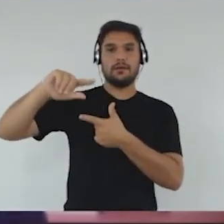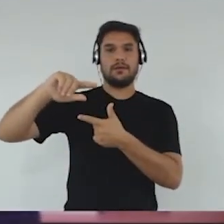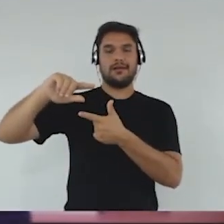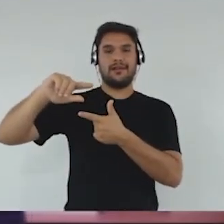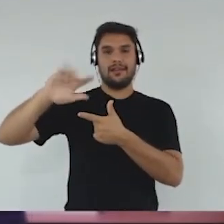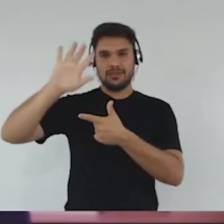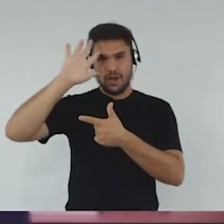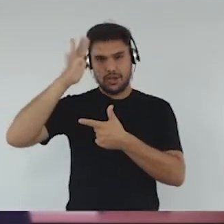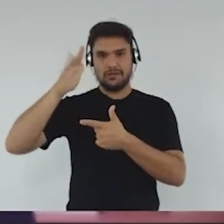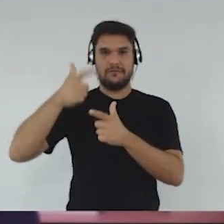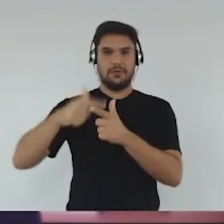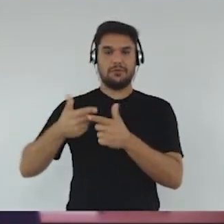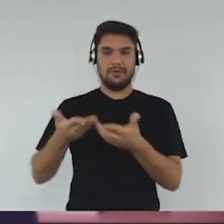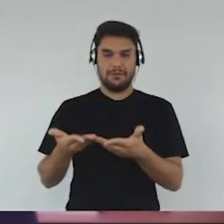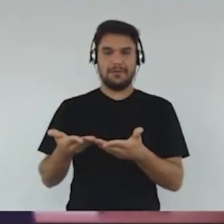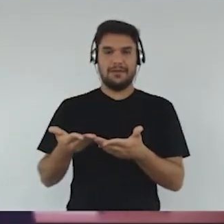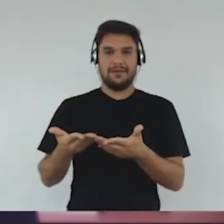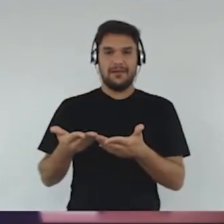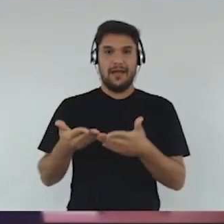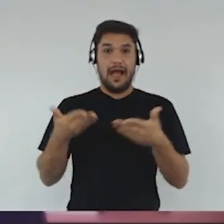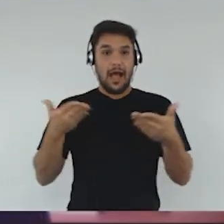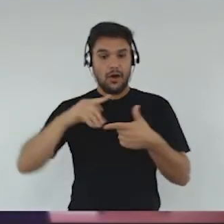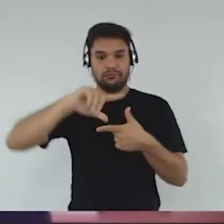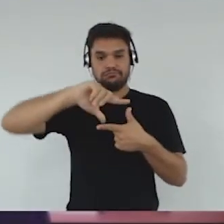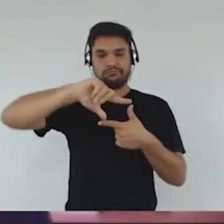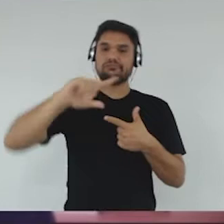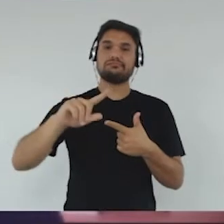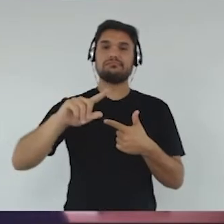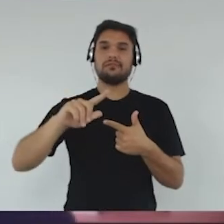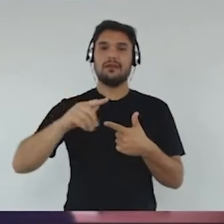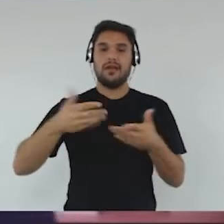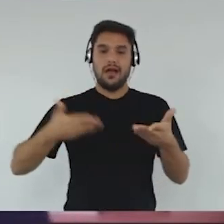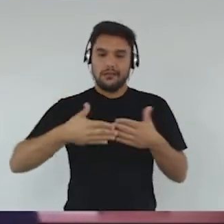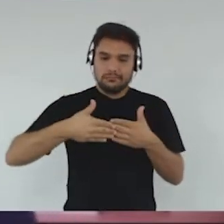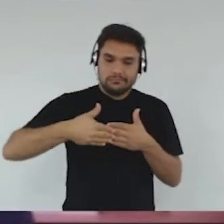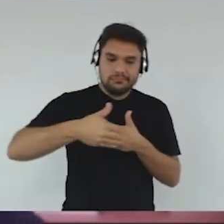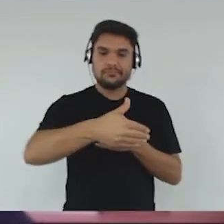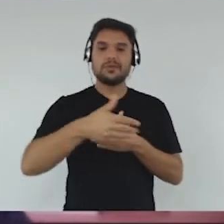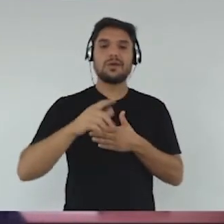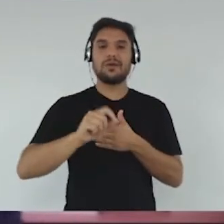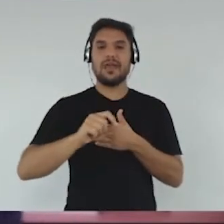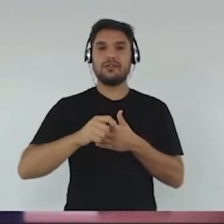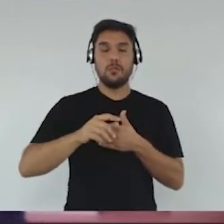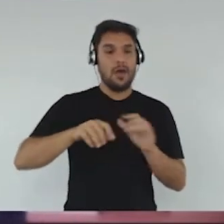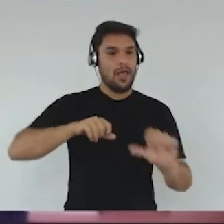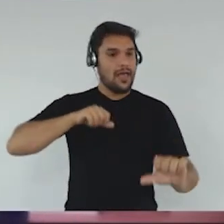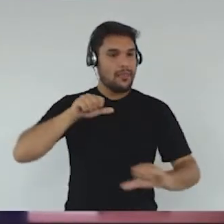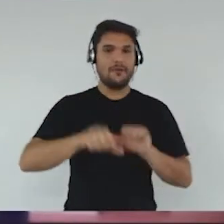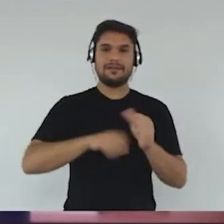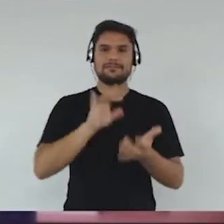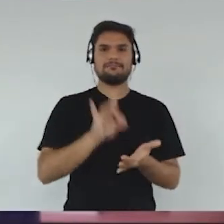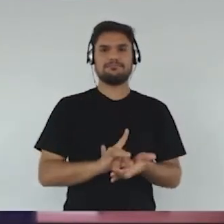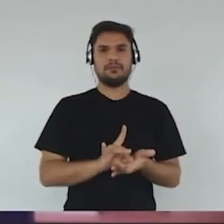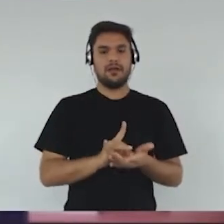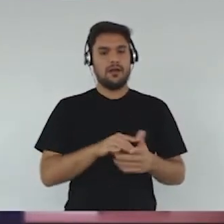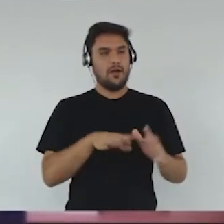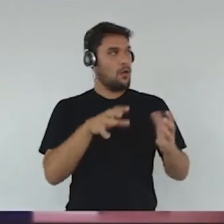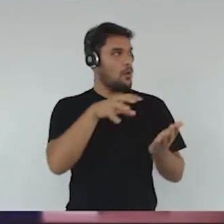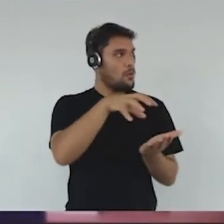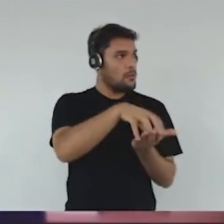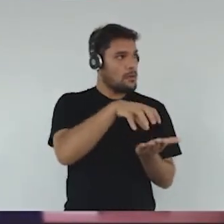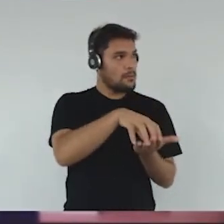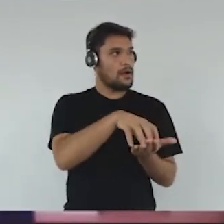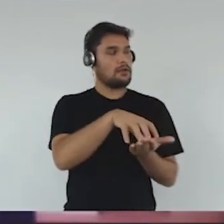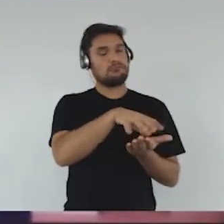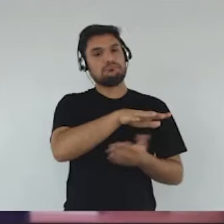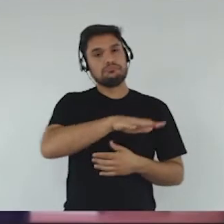arbitrais. Criou-se, portanto, uma oportunidade de renovação efetiva. As câmaras, as partes, os